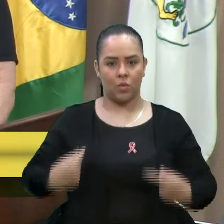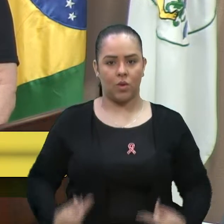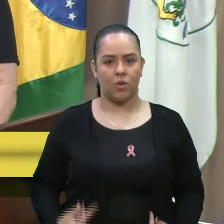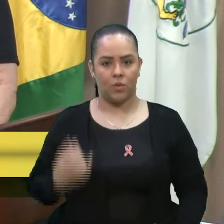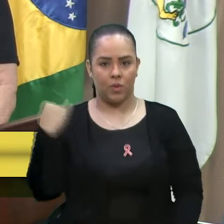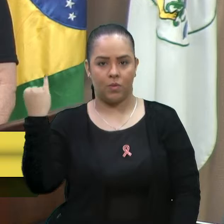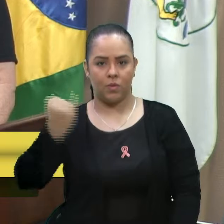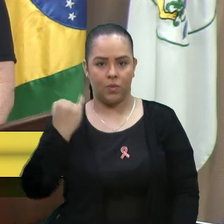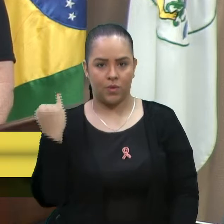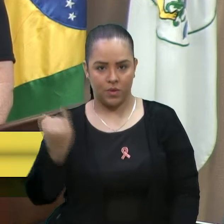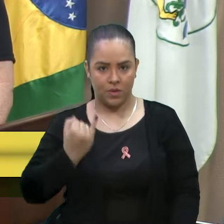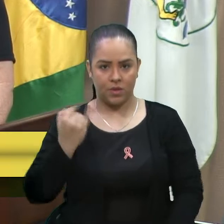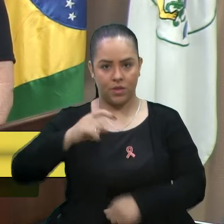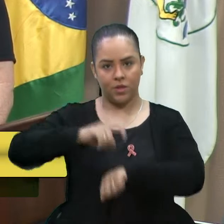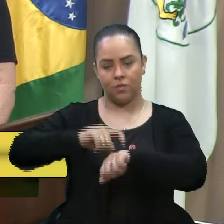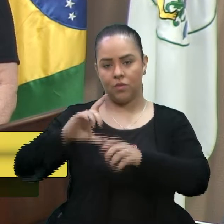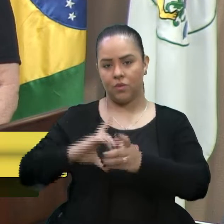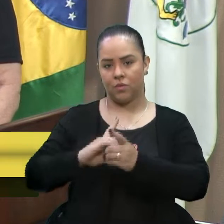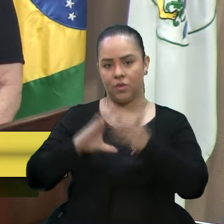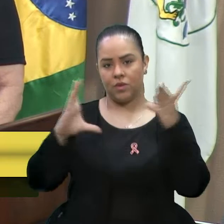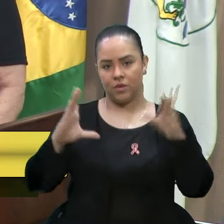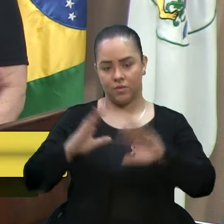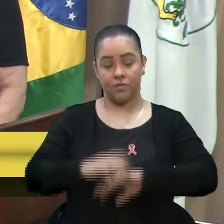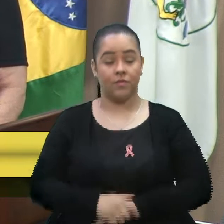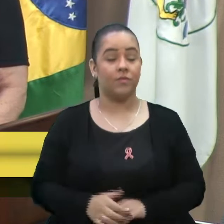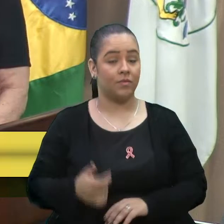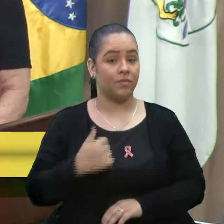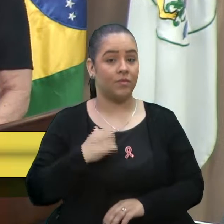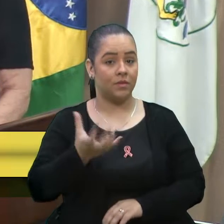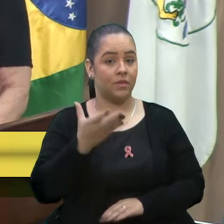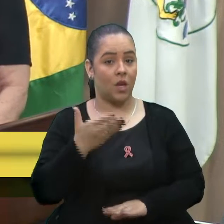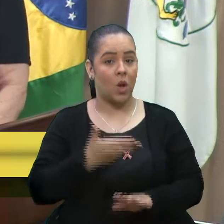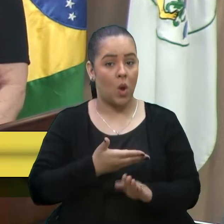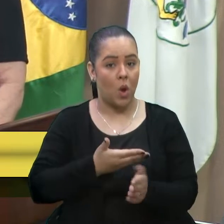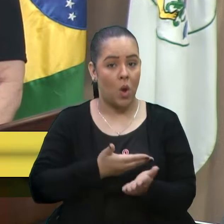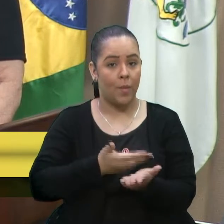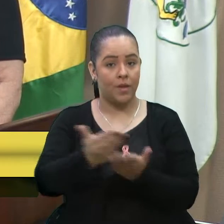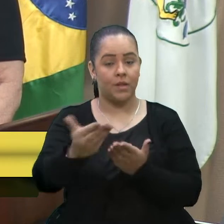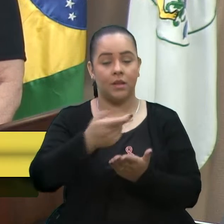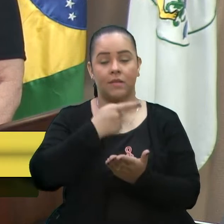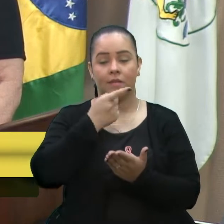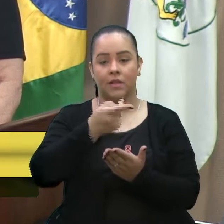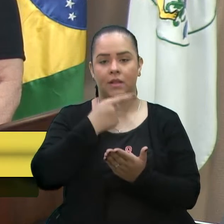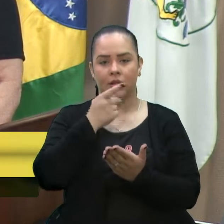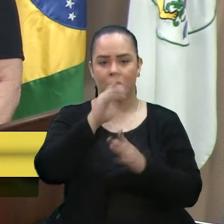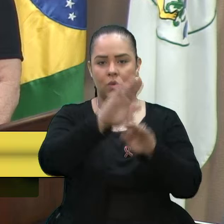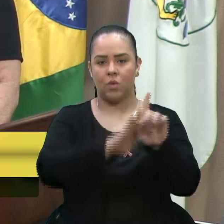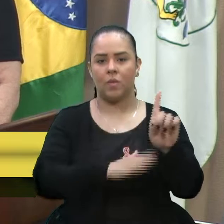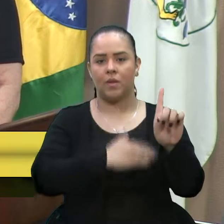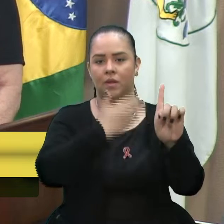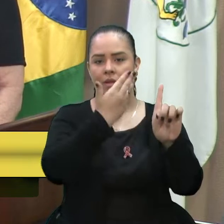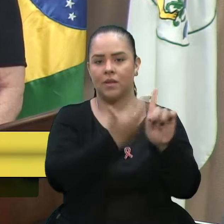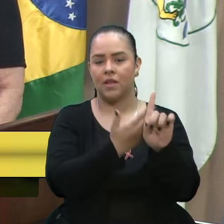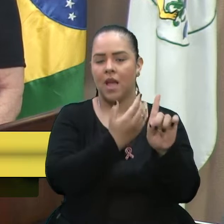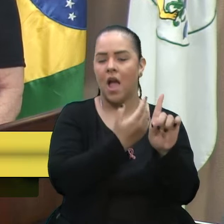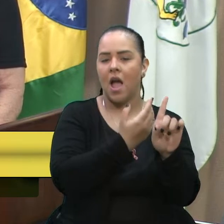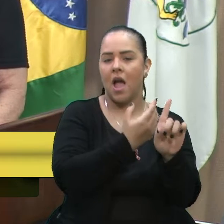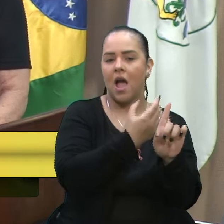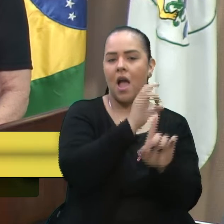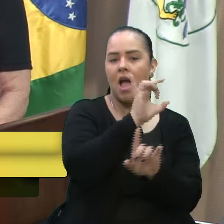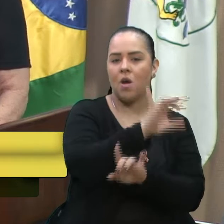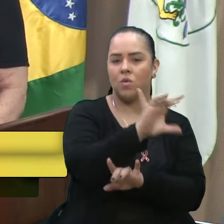necessária em tempos de democracia. E eu quero começar a minha fala homenageando alguns